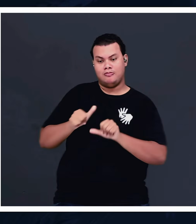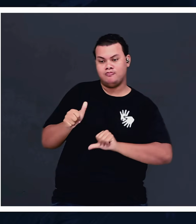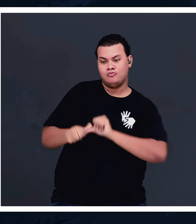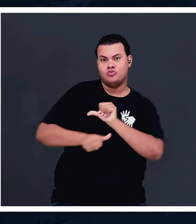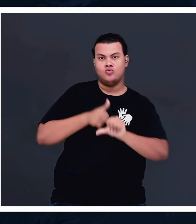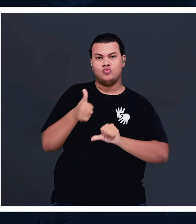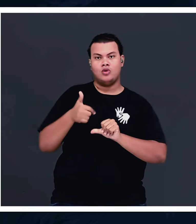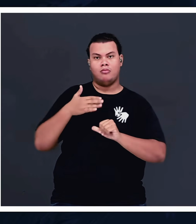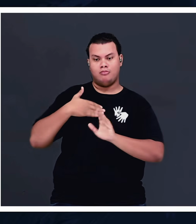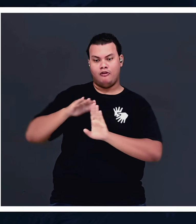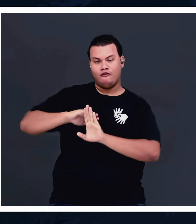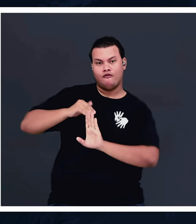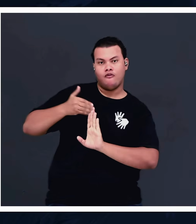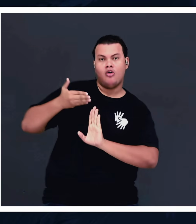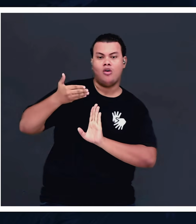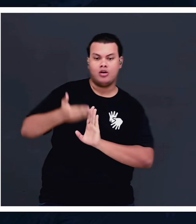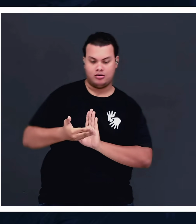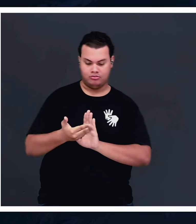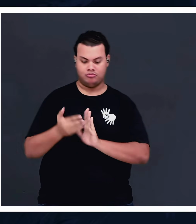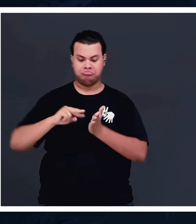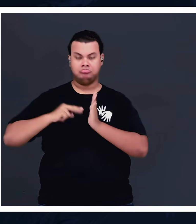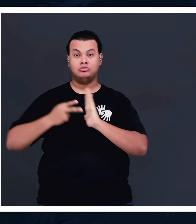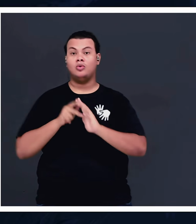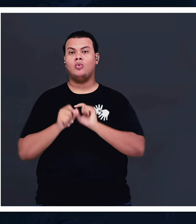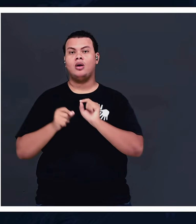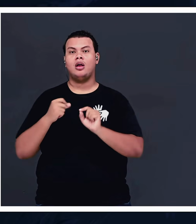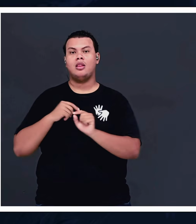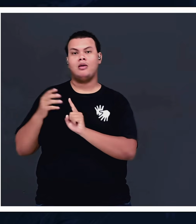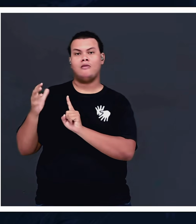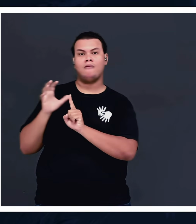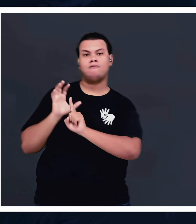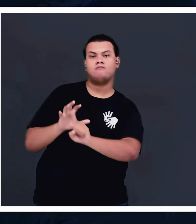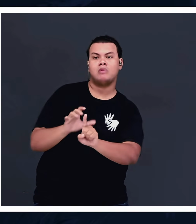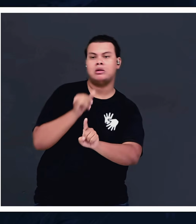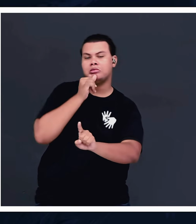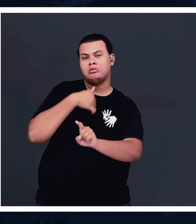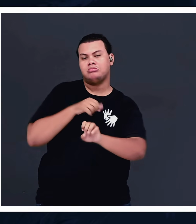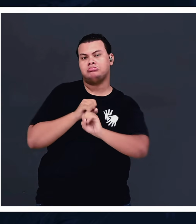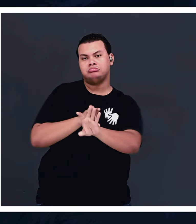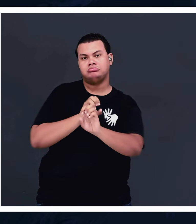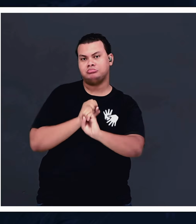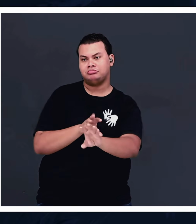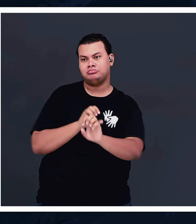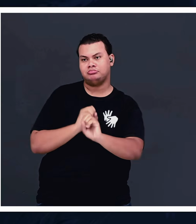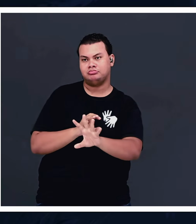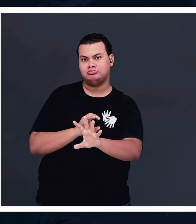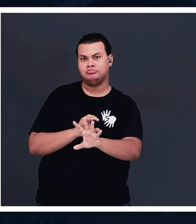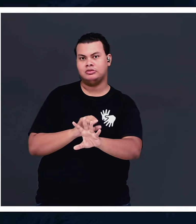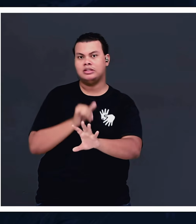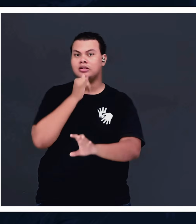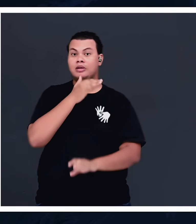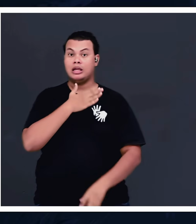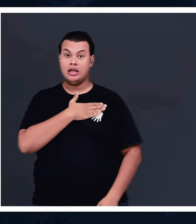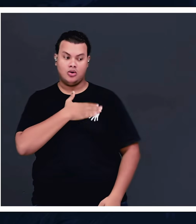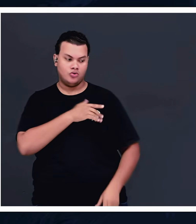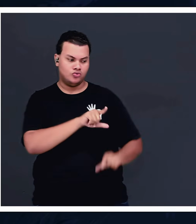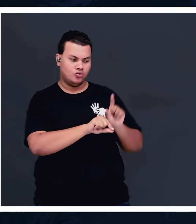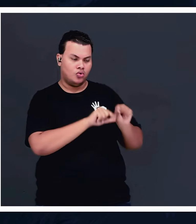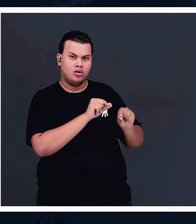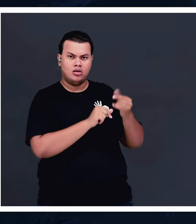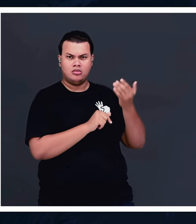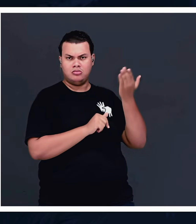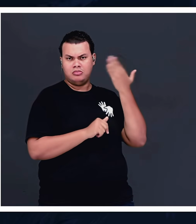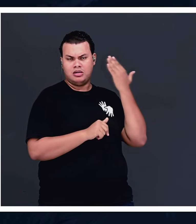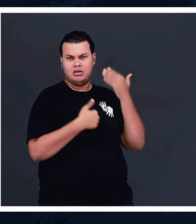nosso exterior, através da nossa influência, o discipulado. Né? Quando as nossas escolhas, elas